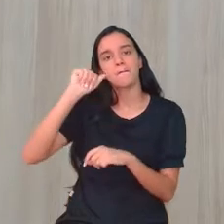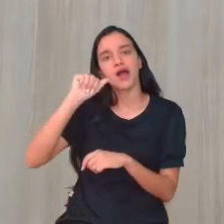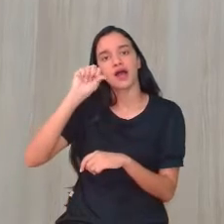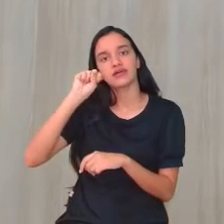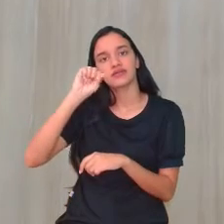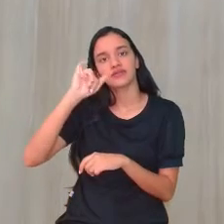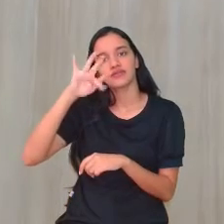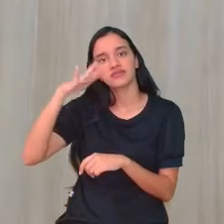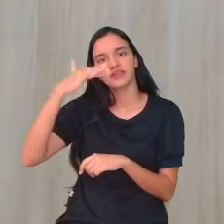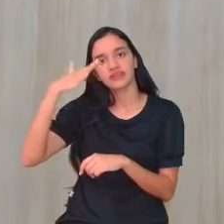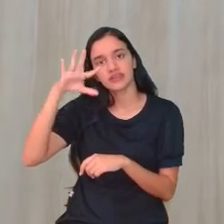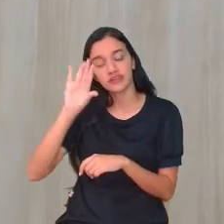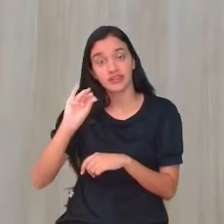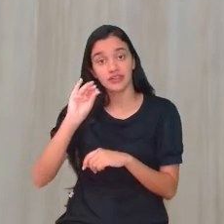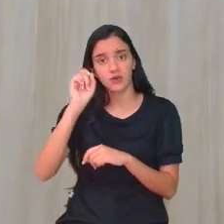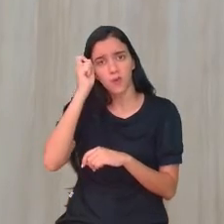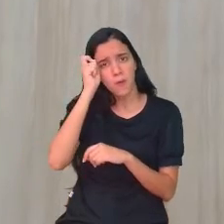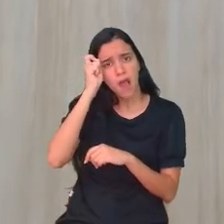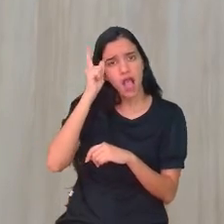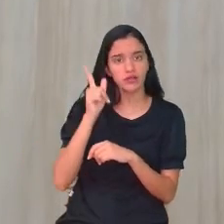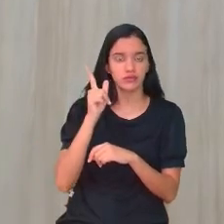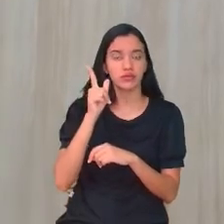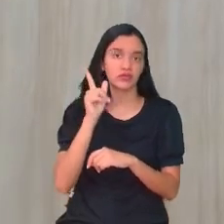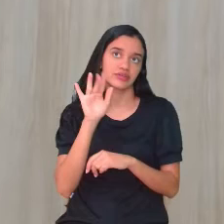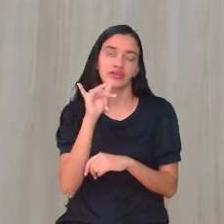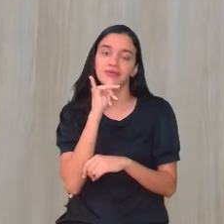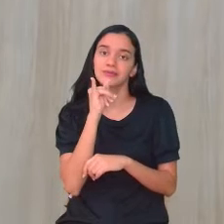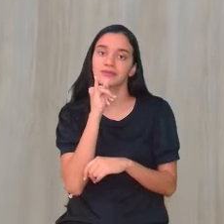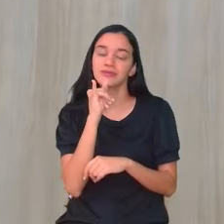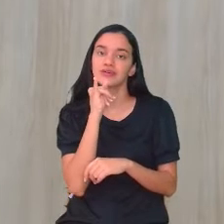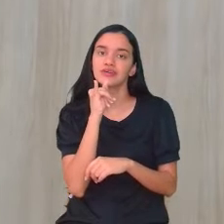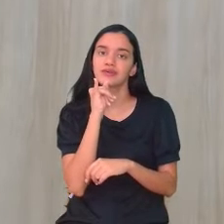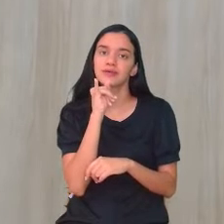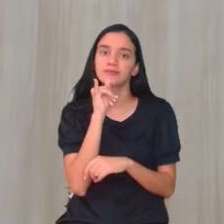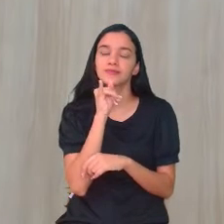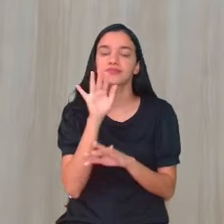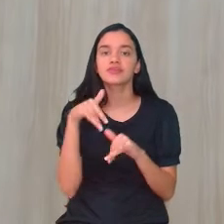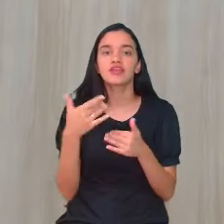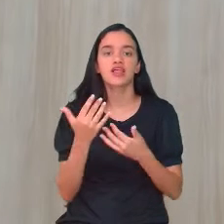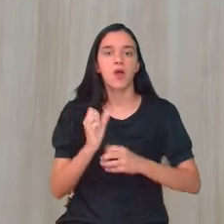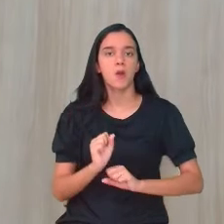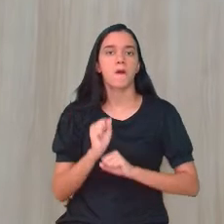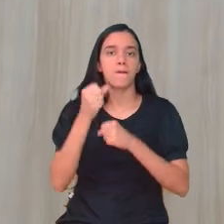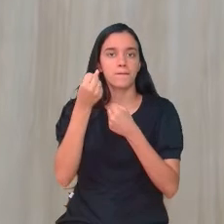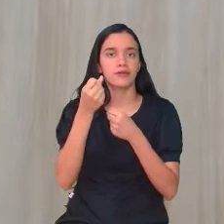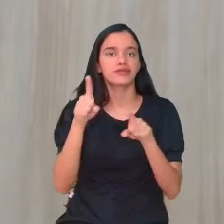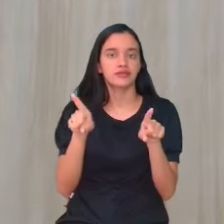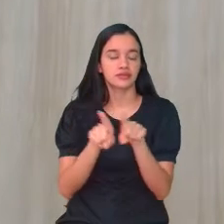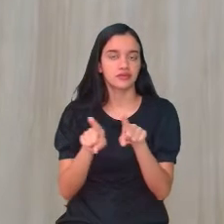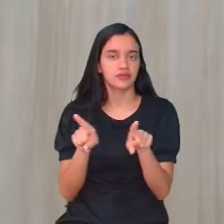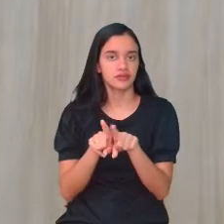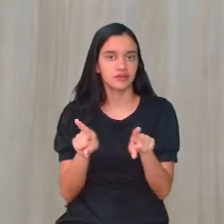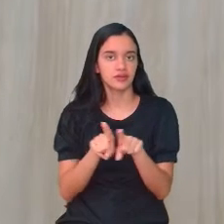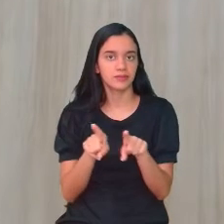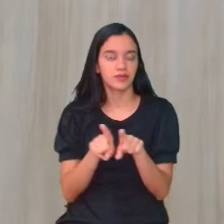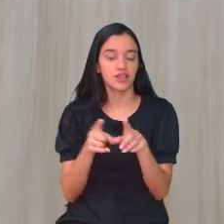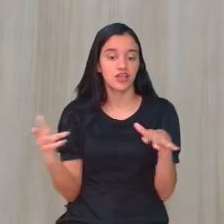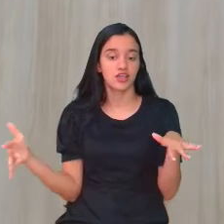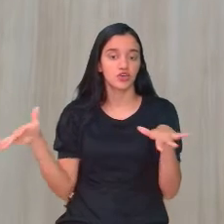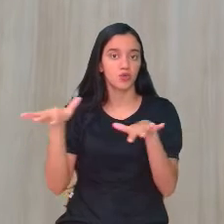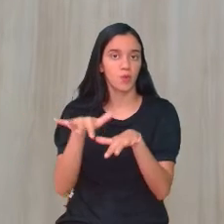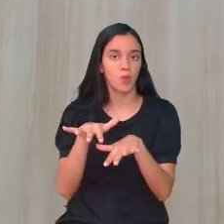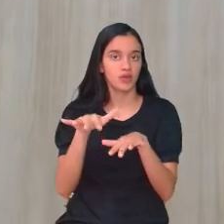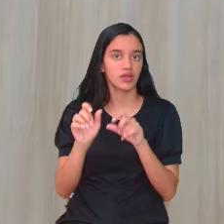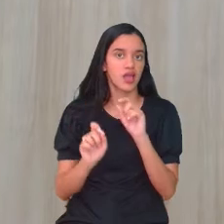certo? De uma ideologia, vamos dizer assim, né? Quem está no poder iria incluir